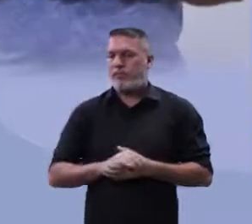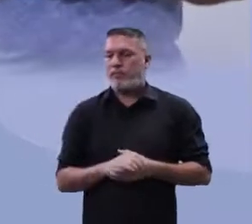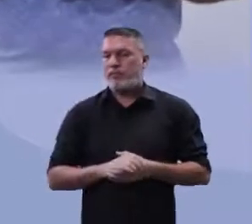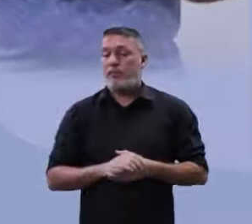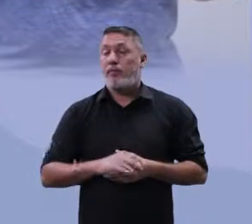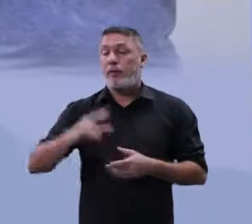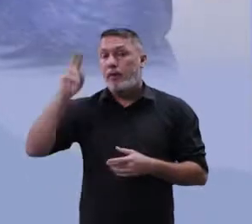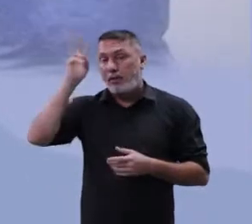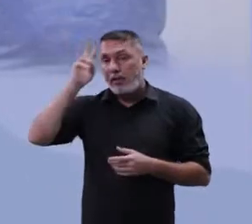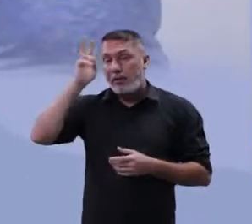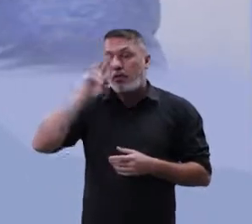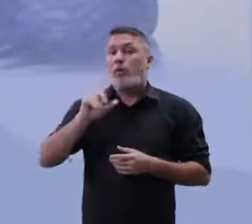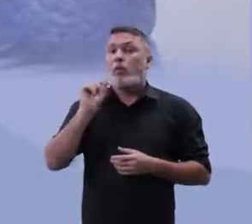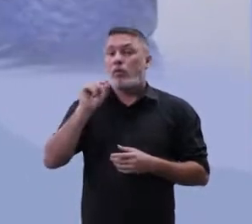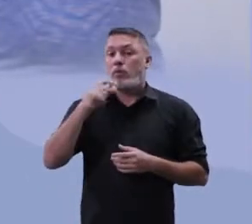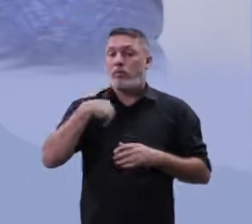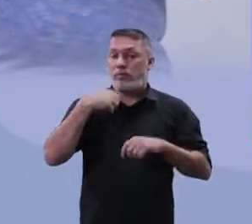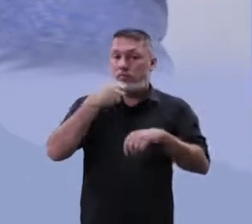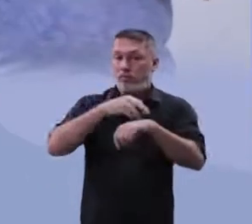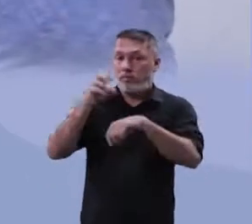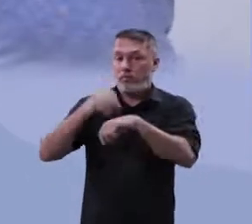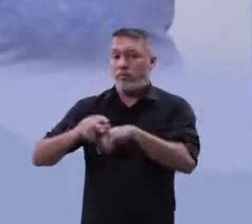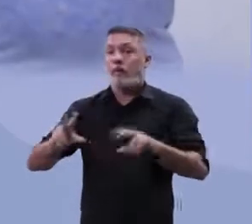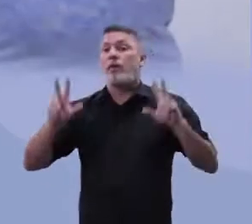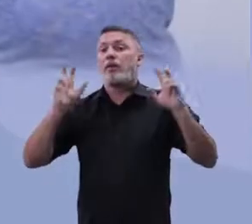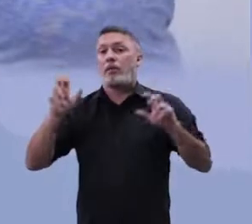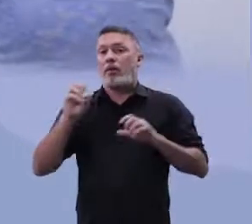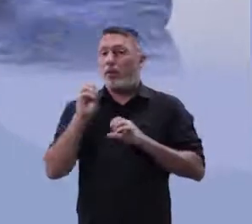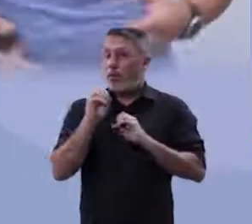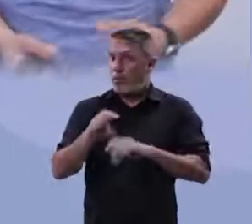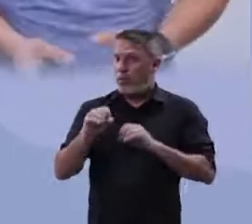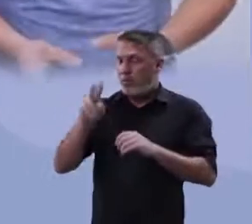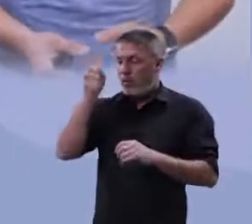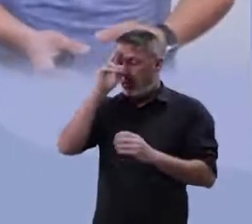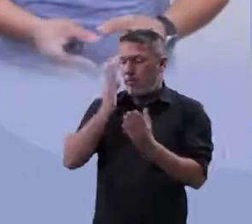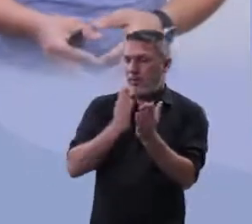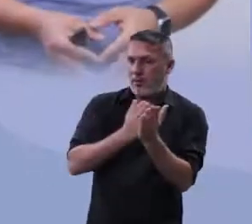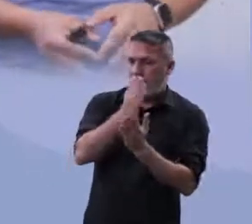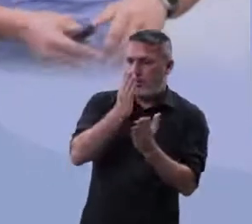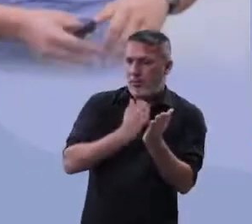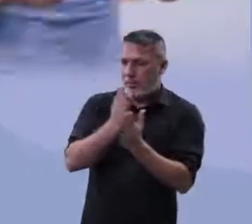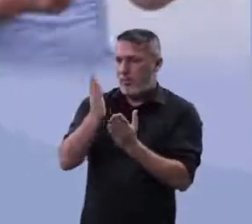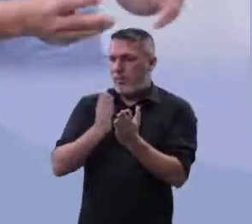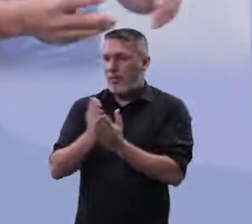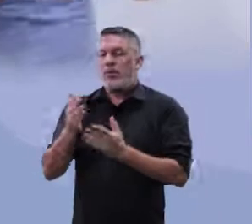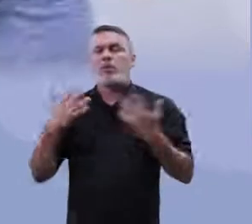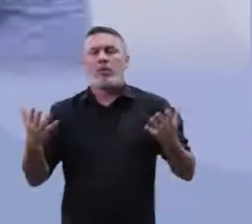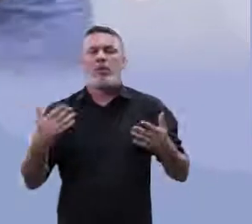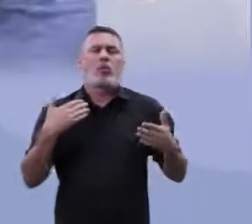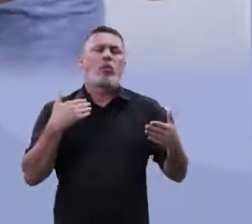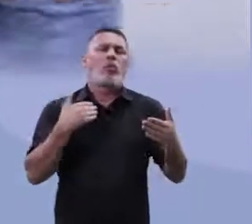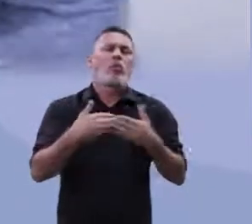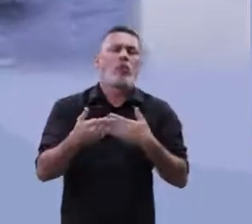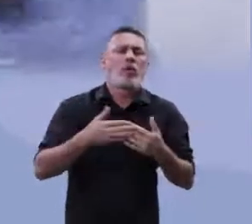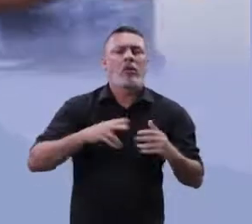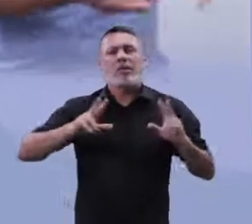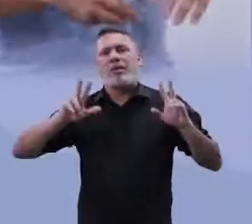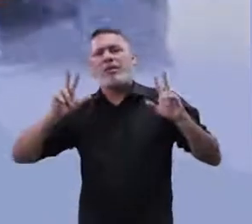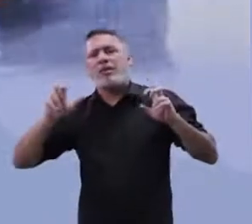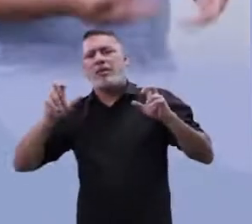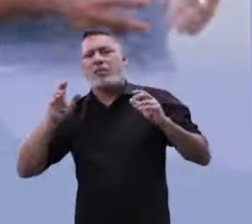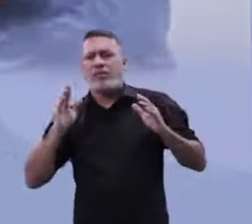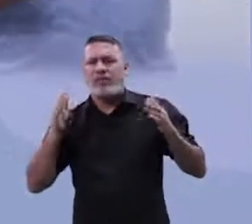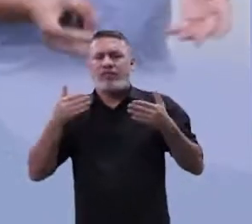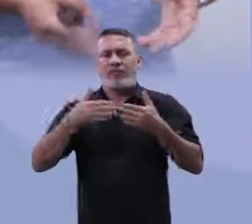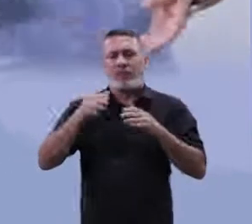Brasil. Vale lembrar que nós estamos trabalhando com o eixo educação. Então, qualquer